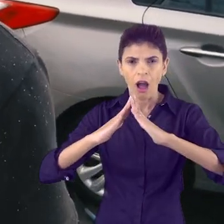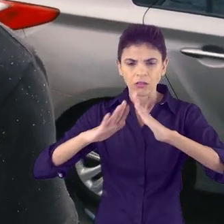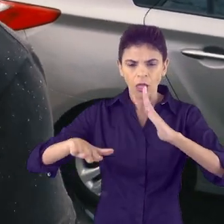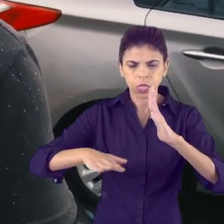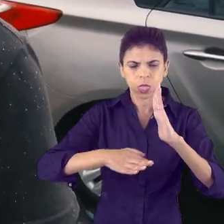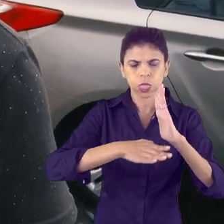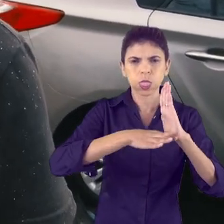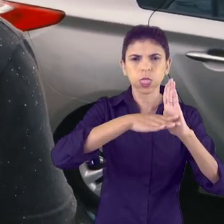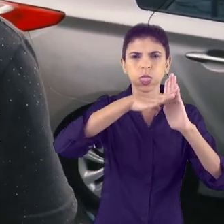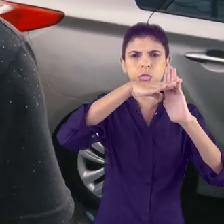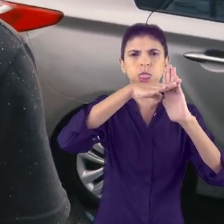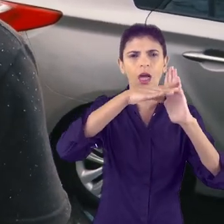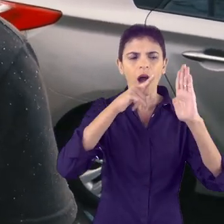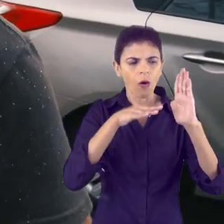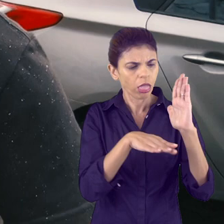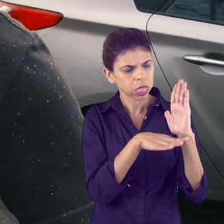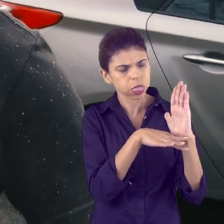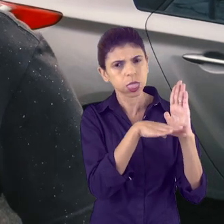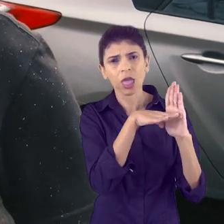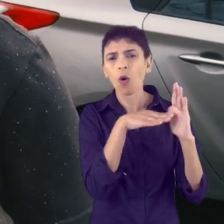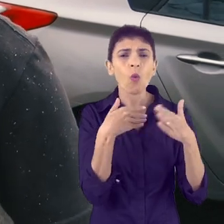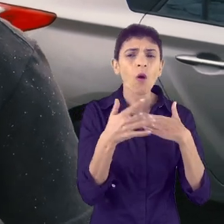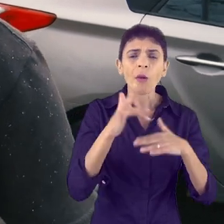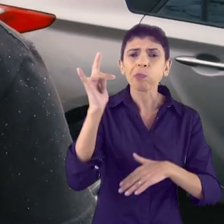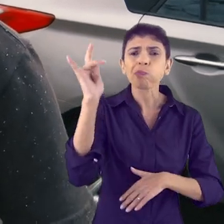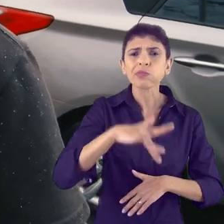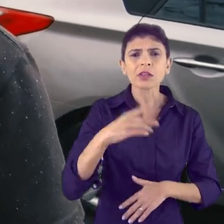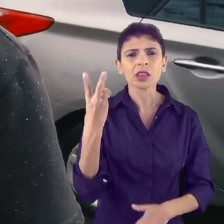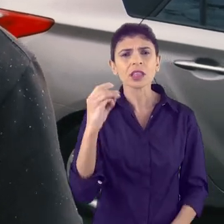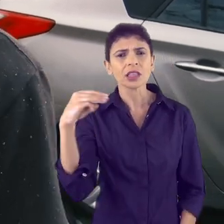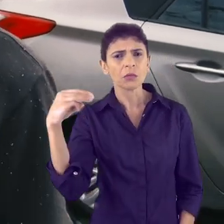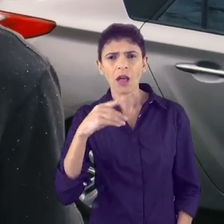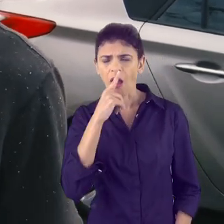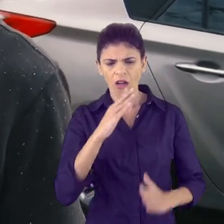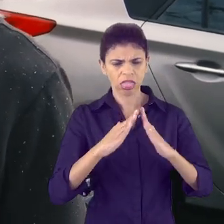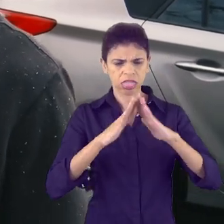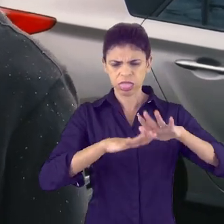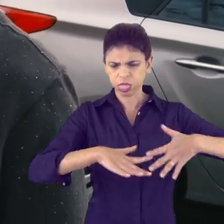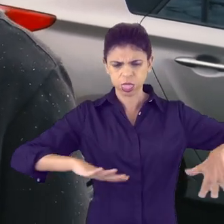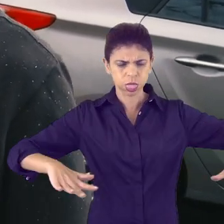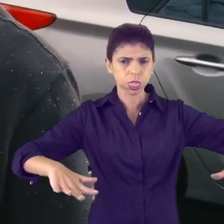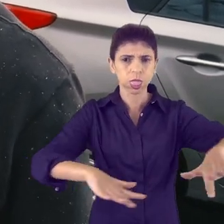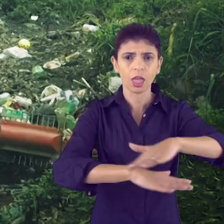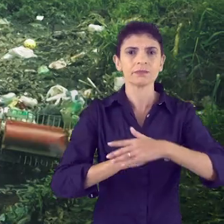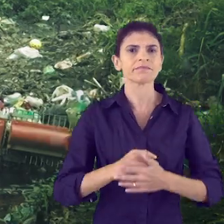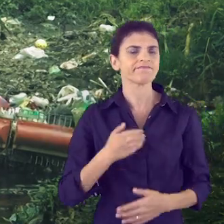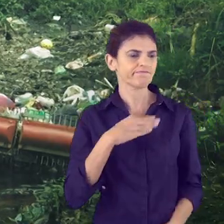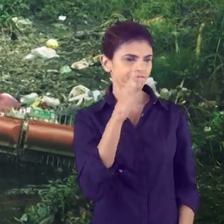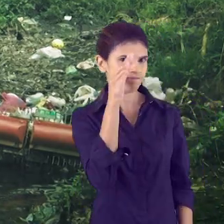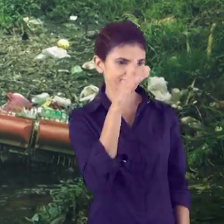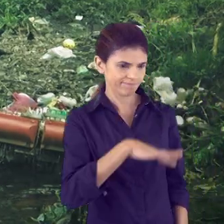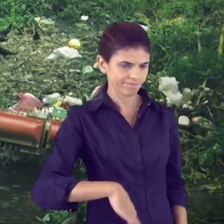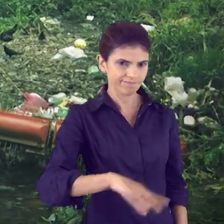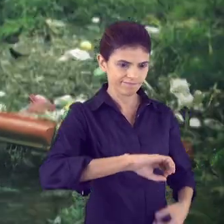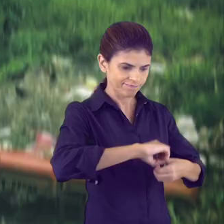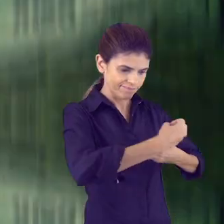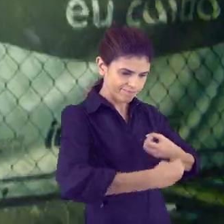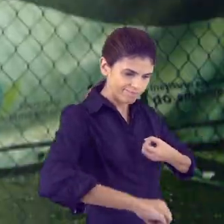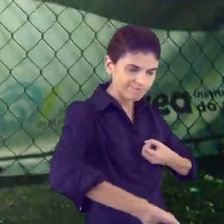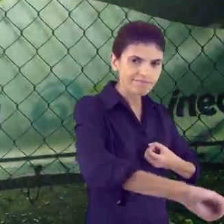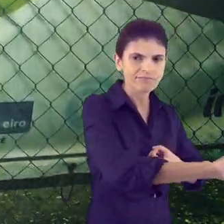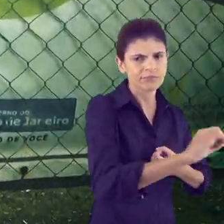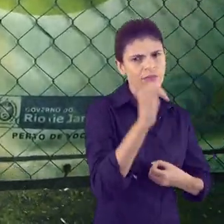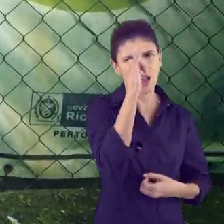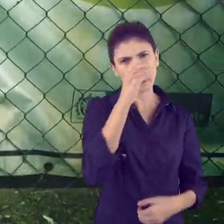entendeu? Toda vez que chove aqui, qualquer chuvinha de meia hora, fica tudo alagado aqui, de ponta a ponta. A gente observa que a rede de